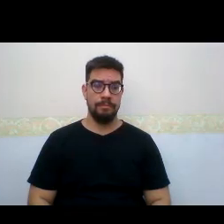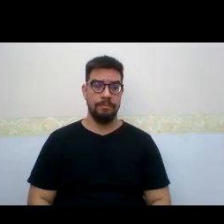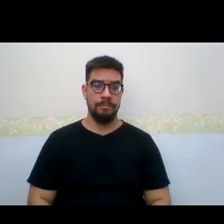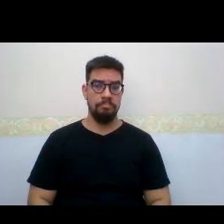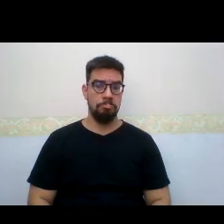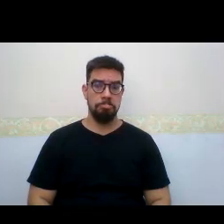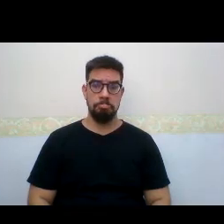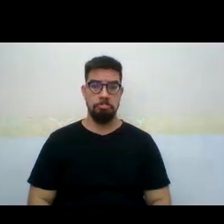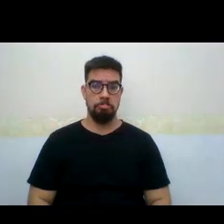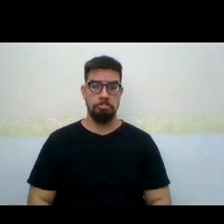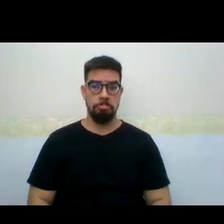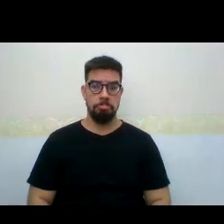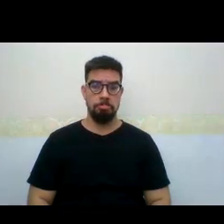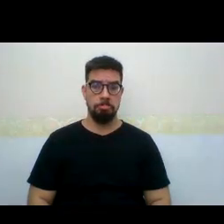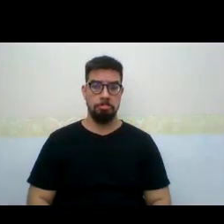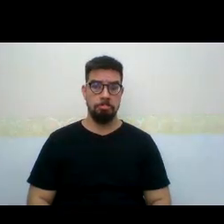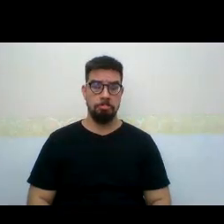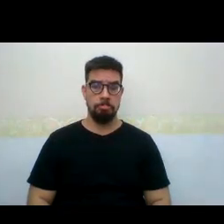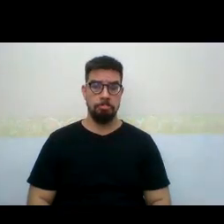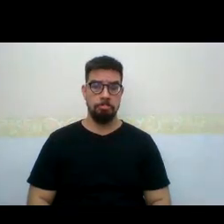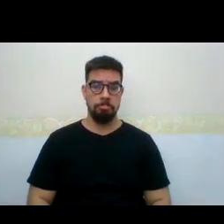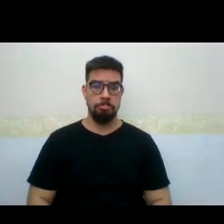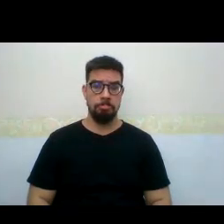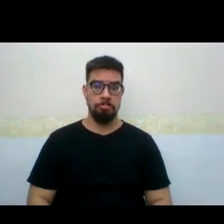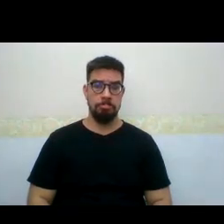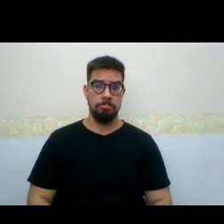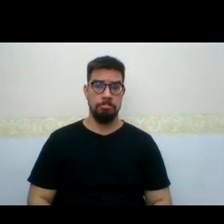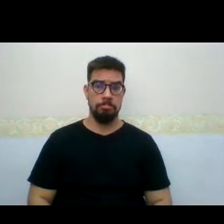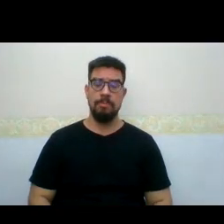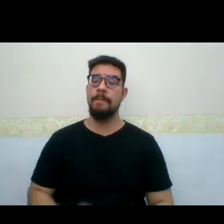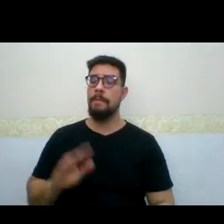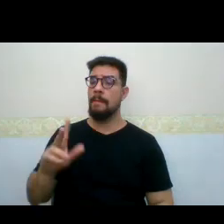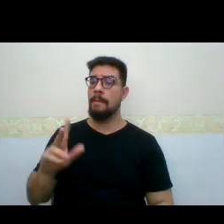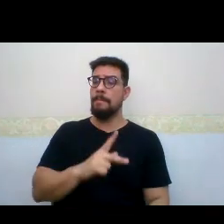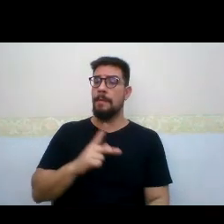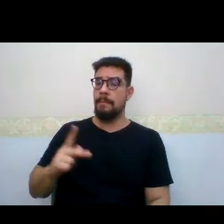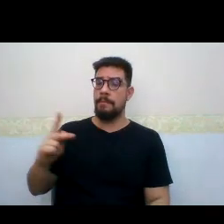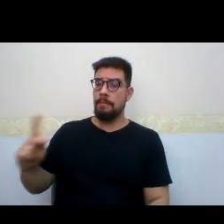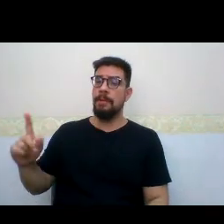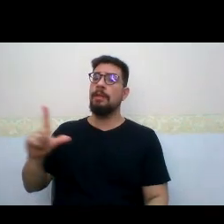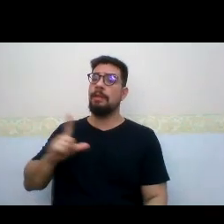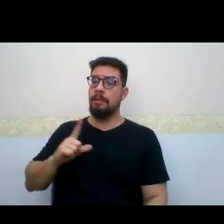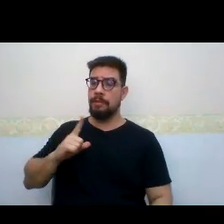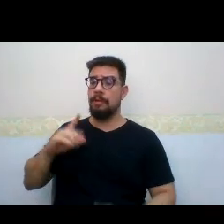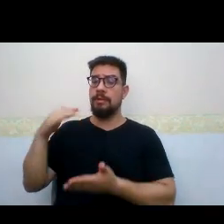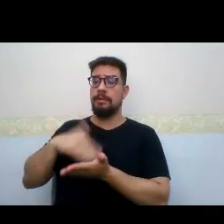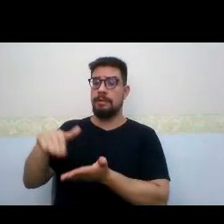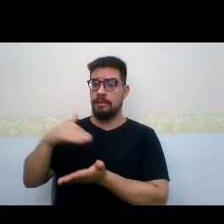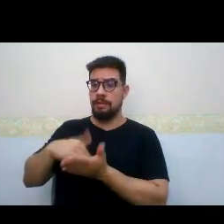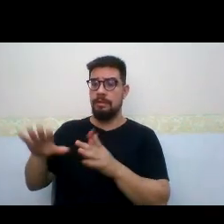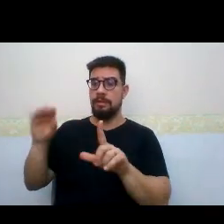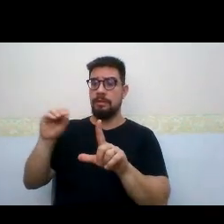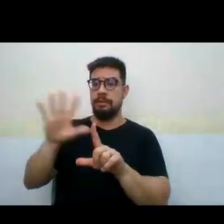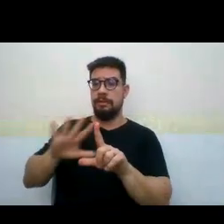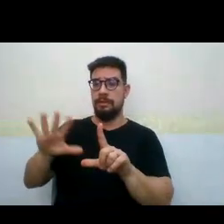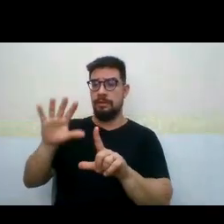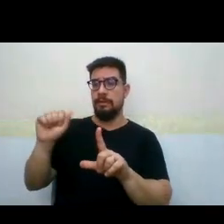Nada. Mas acho que esse plano de projeto está na nossa secretaria dentro do AVA, porque eu lembro que